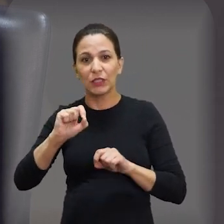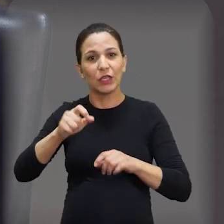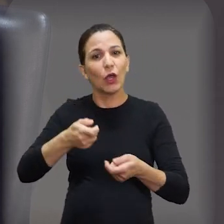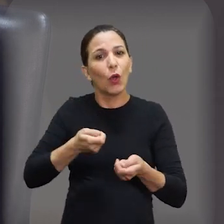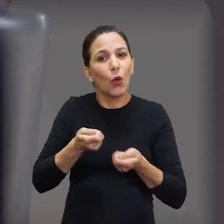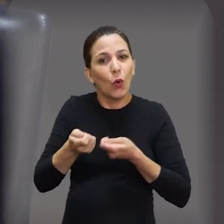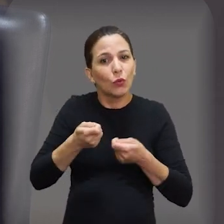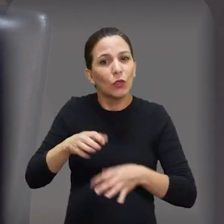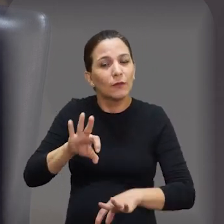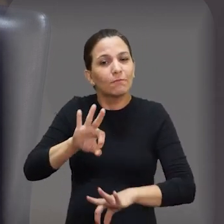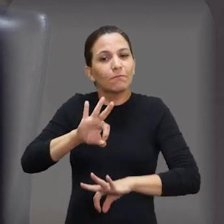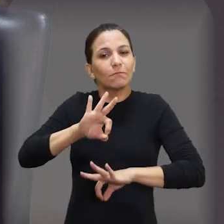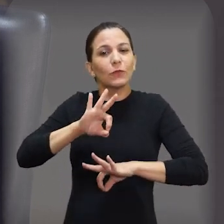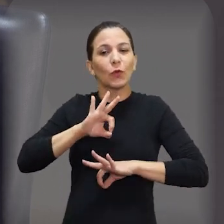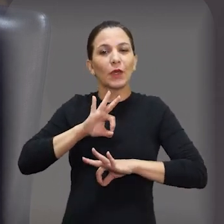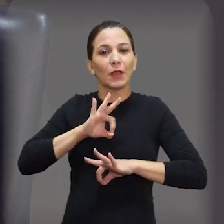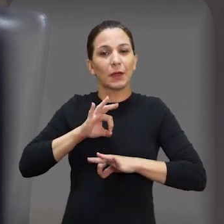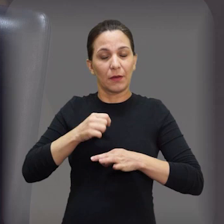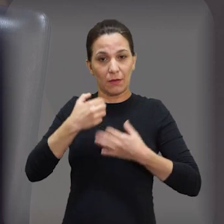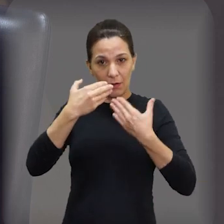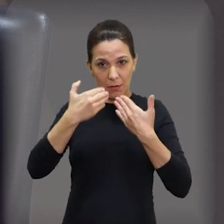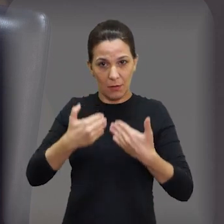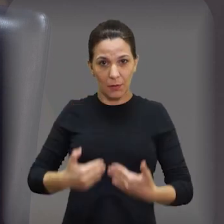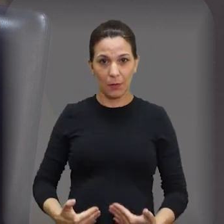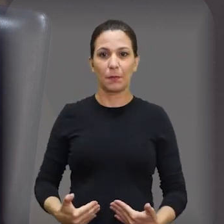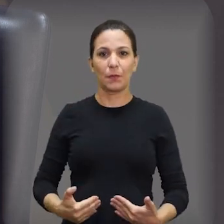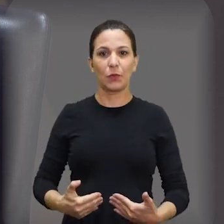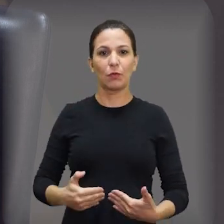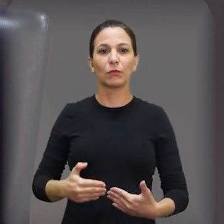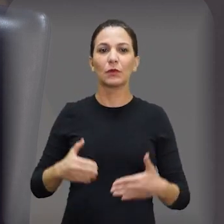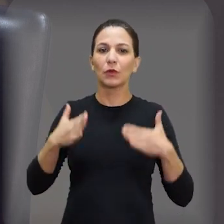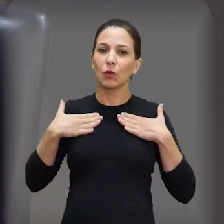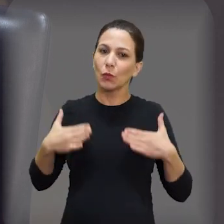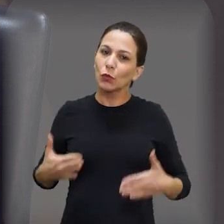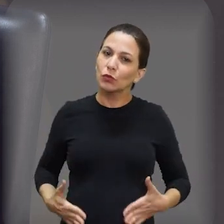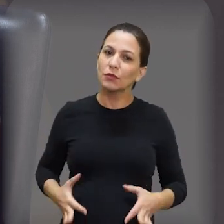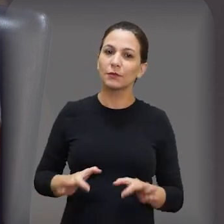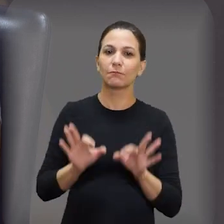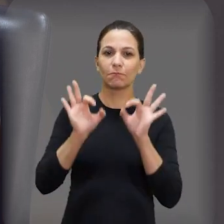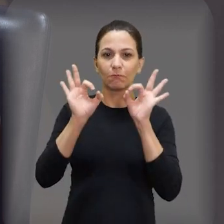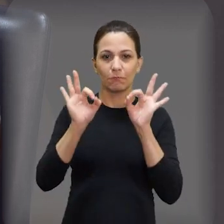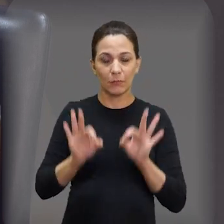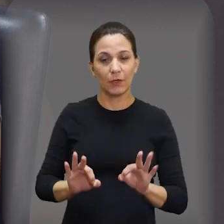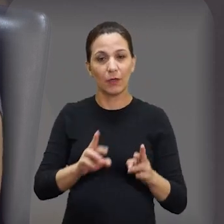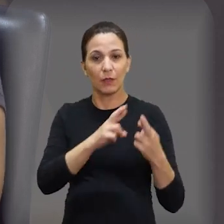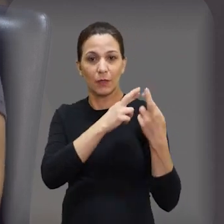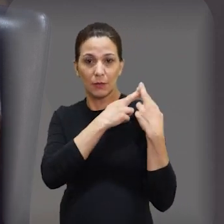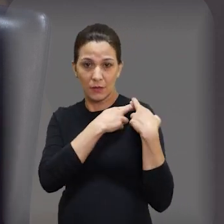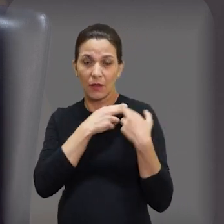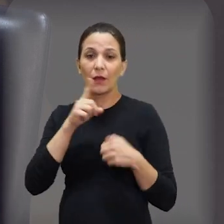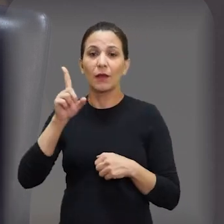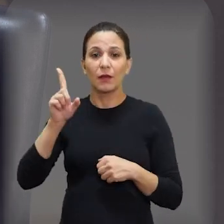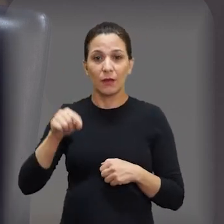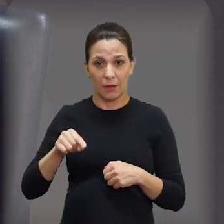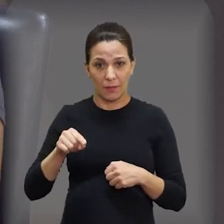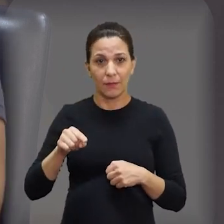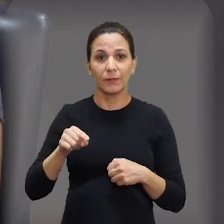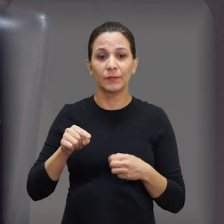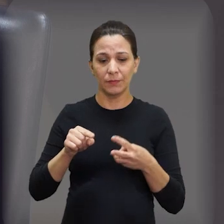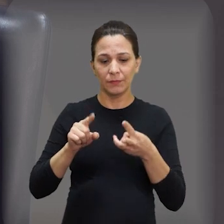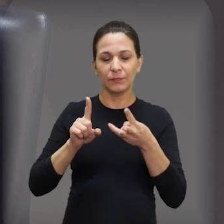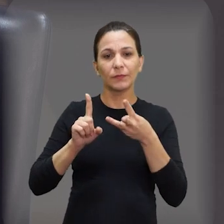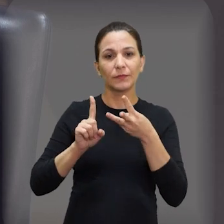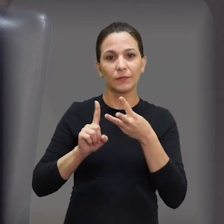os músculos do assoalho pélvico, que são os músculos que ele acreditava ser responsáveis pela manutenção da nossa